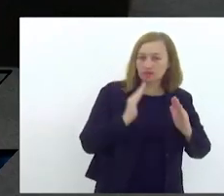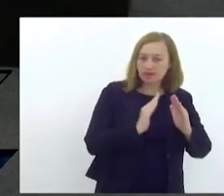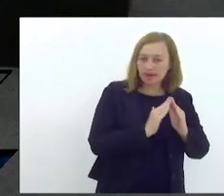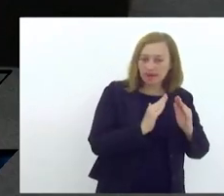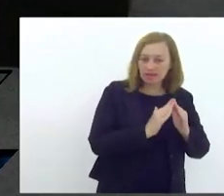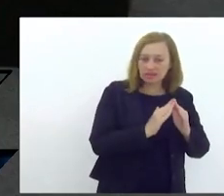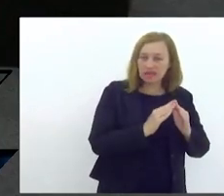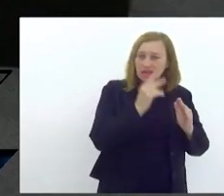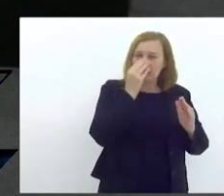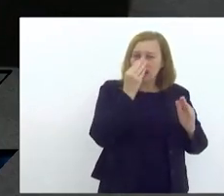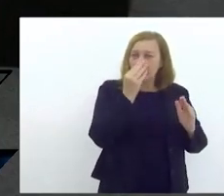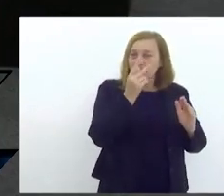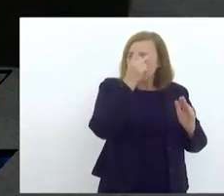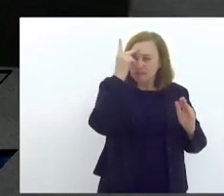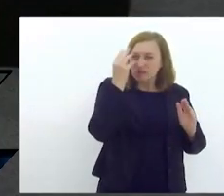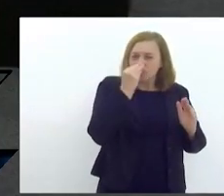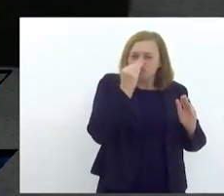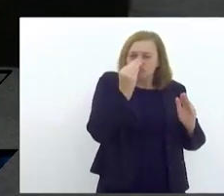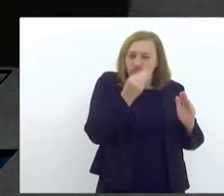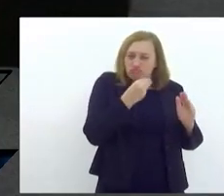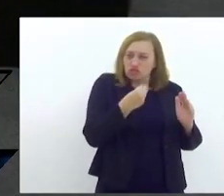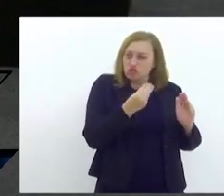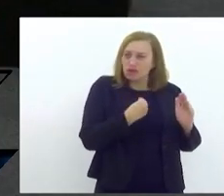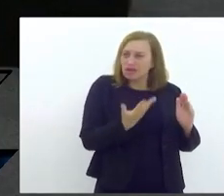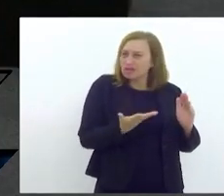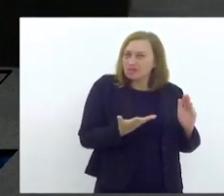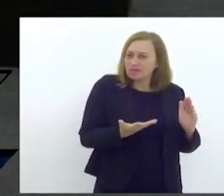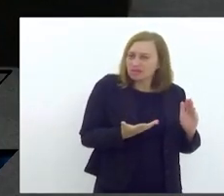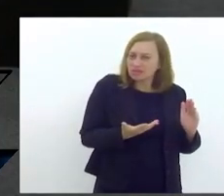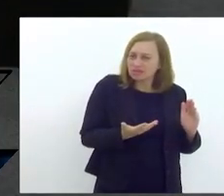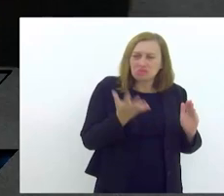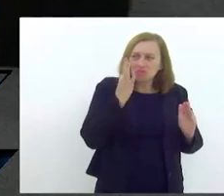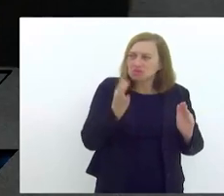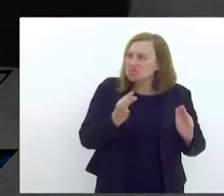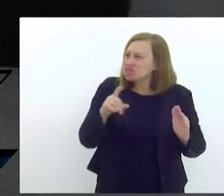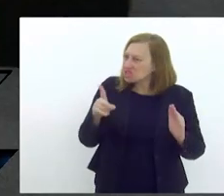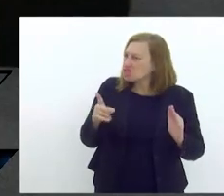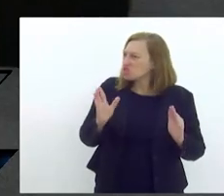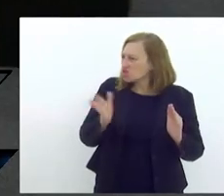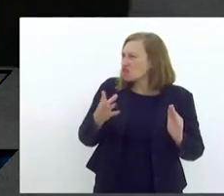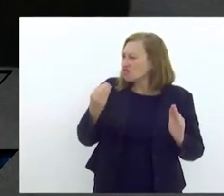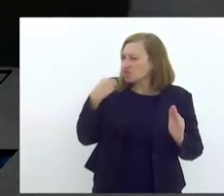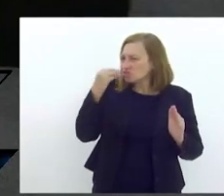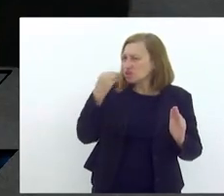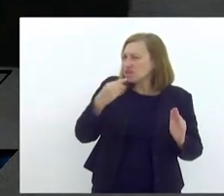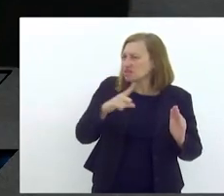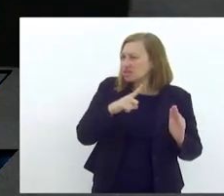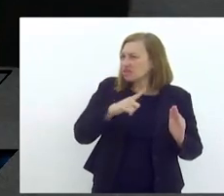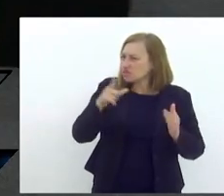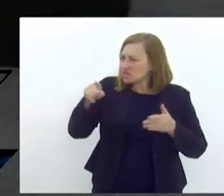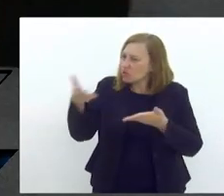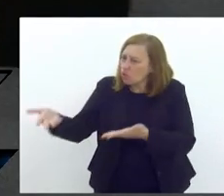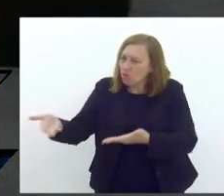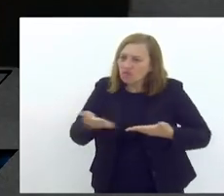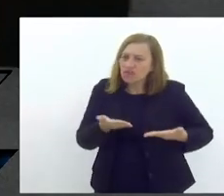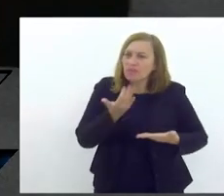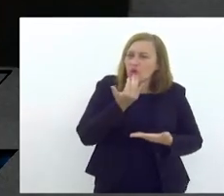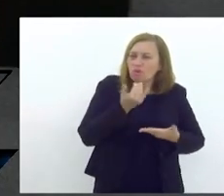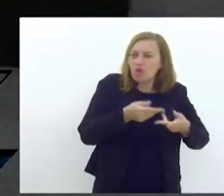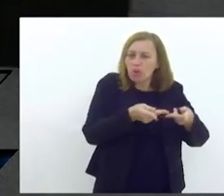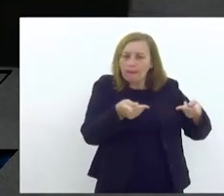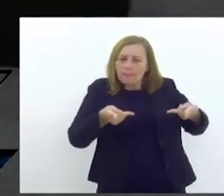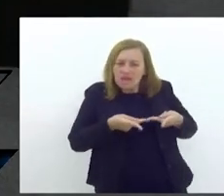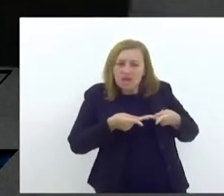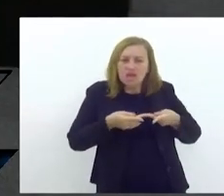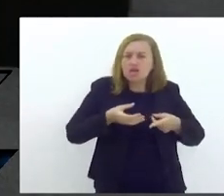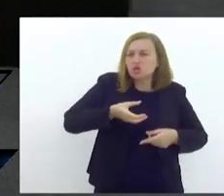não sei deputados já passou por uma situação como essa convidar alguém para comer uma pizza tomar